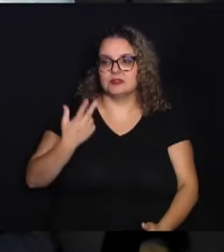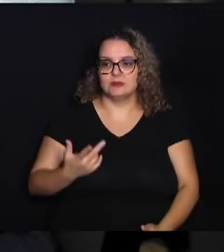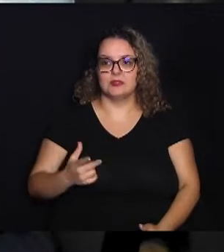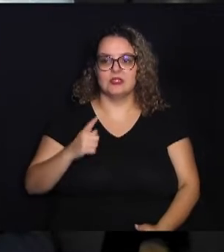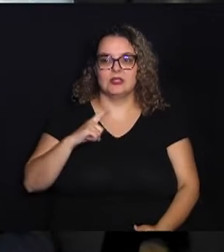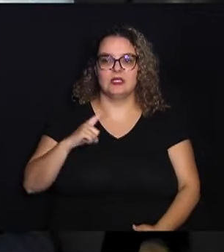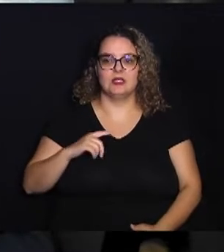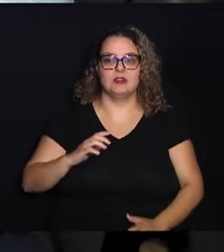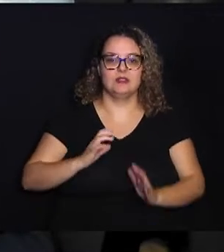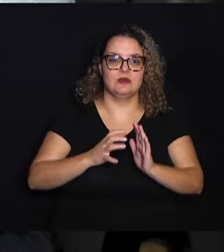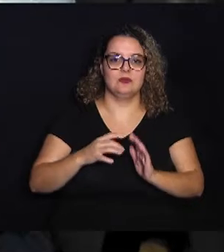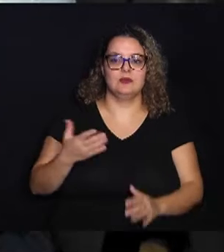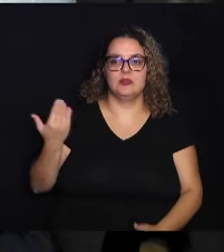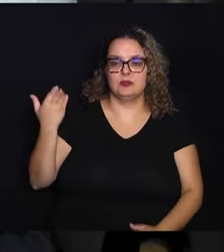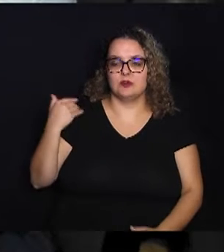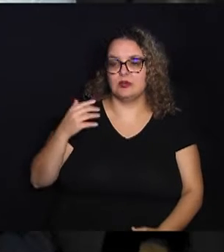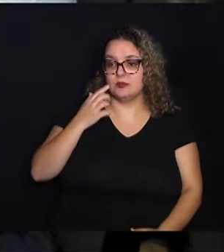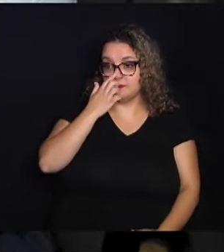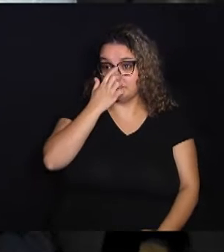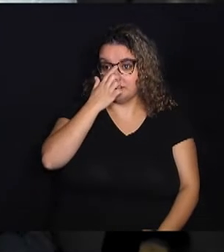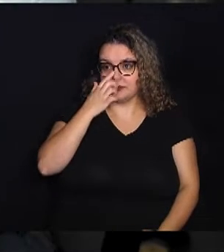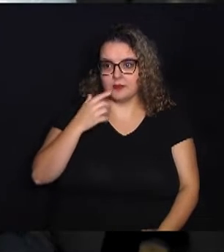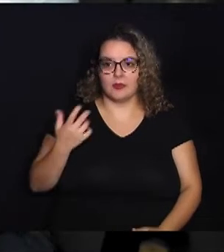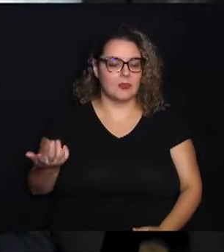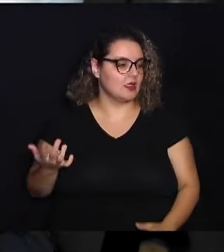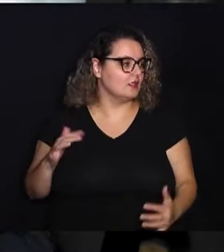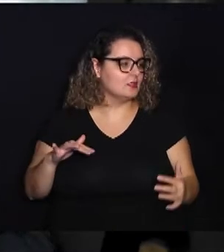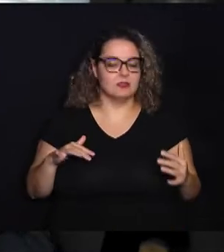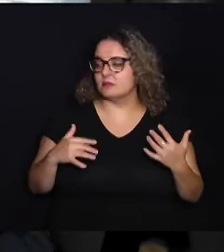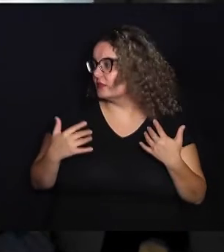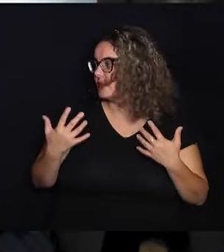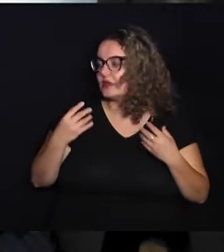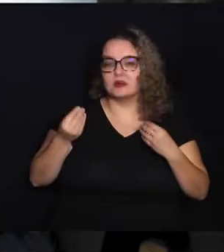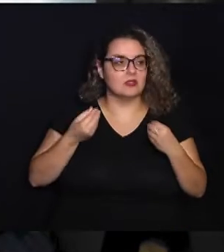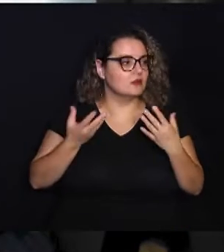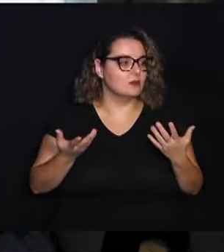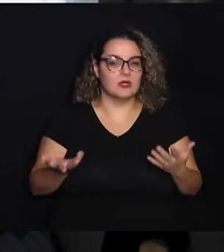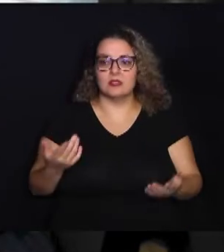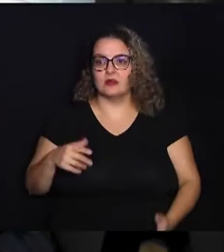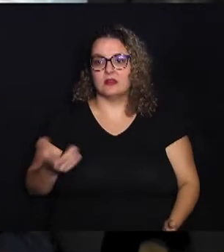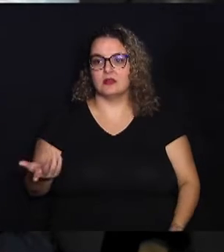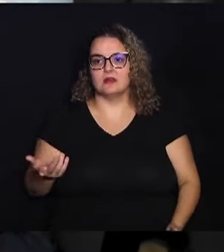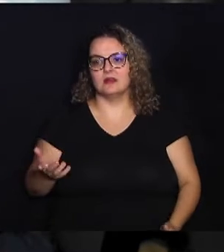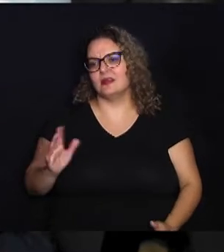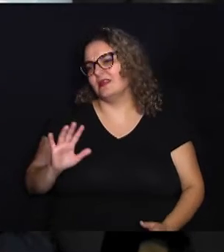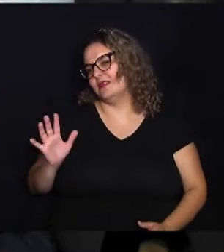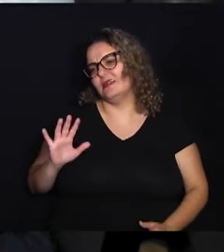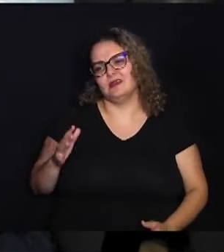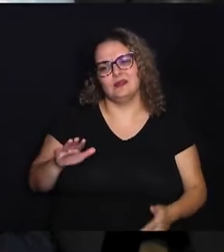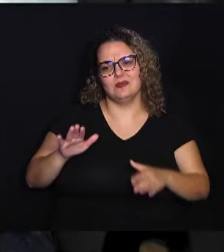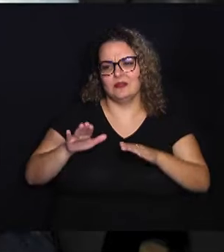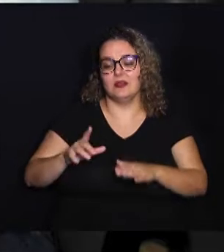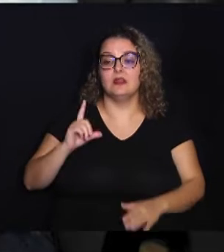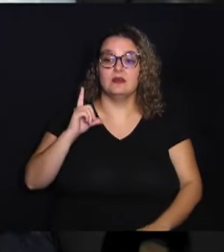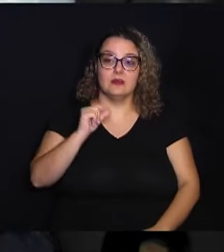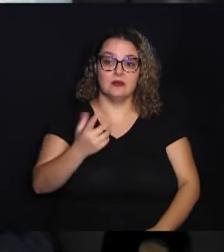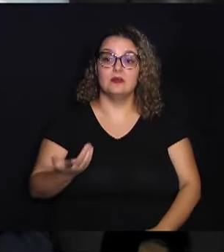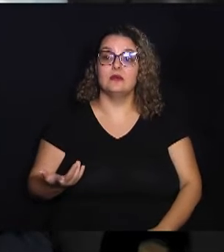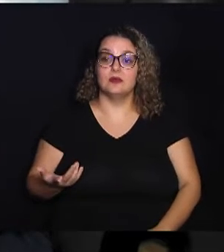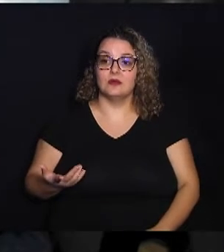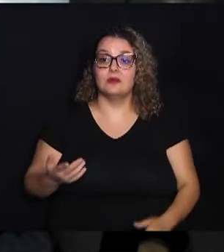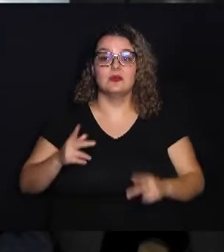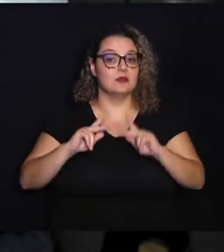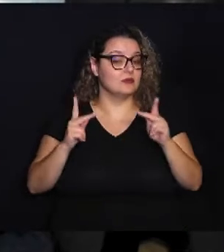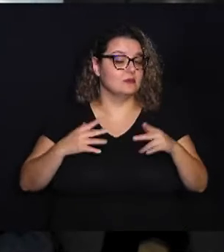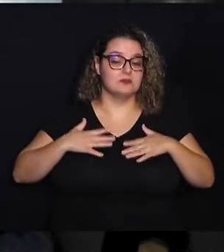do partido na época. Tá. E aí as pessoas vão olhando para o outro, pensando, se for assim, se for assado, eu falei, não vou ficar, eu vou embora, tô em